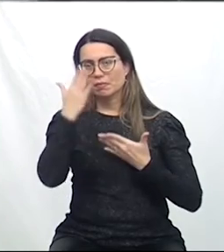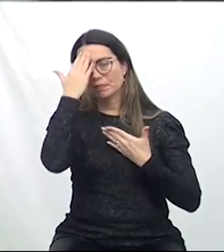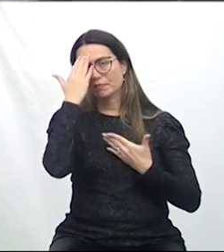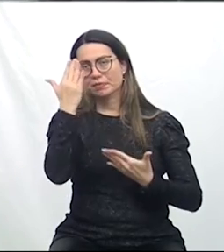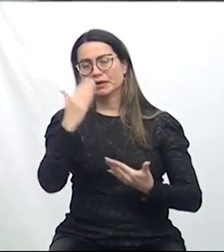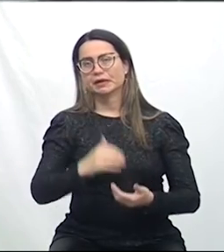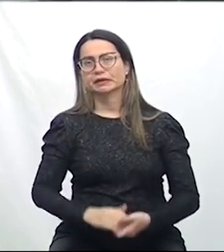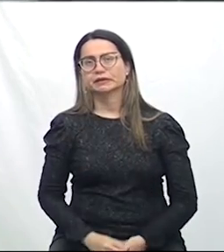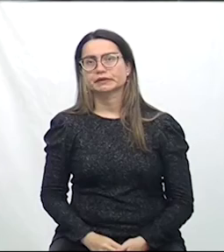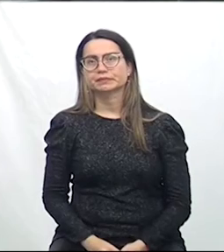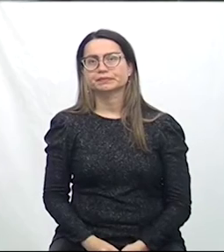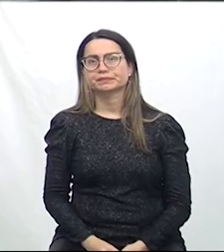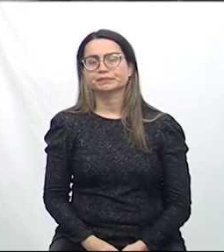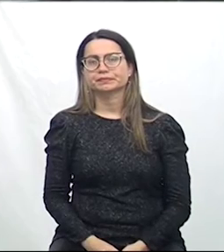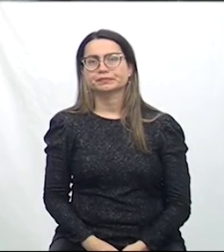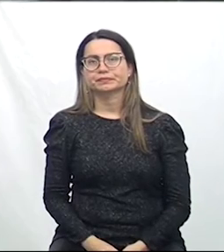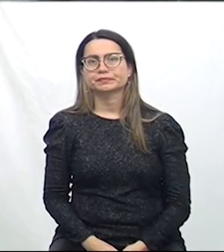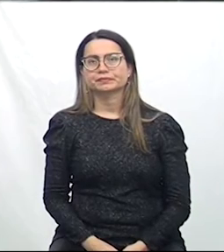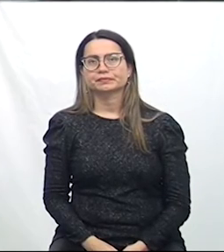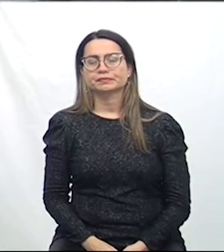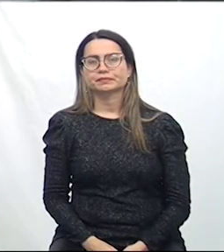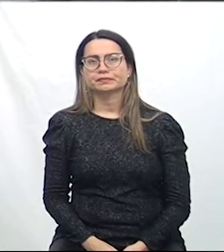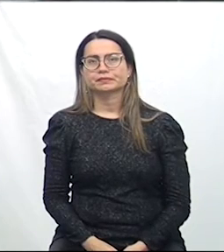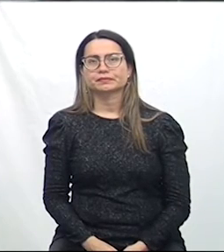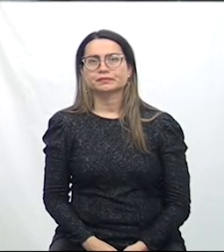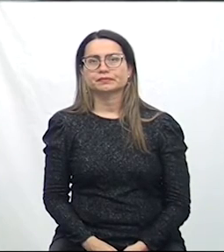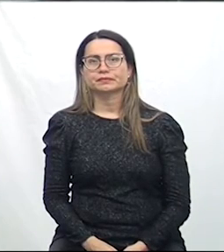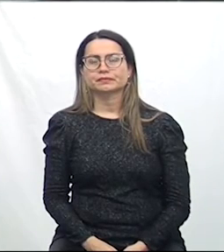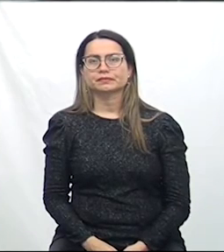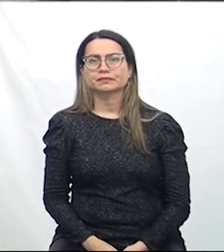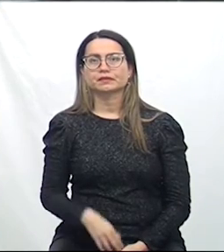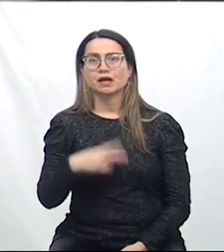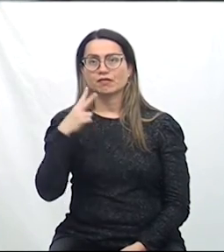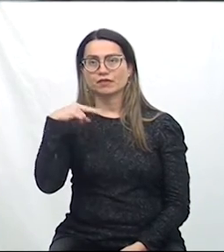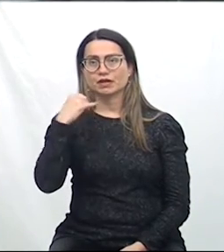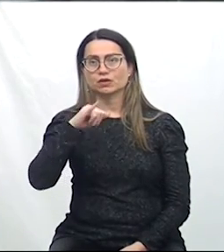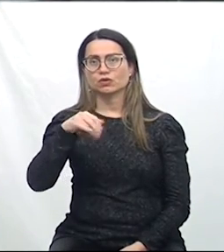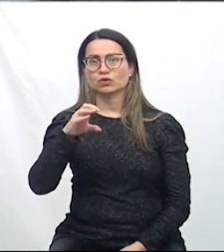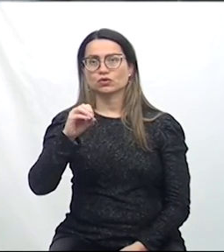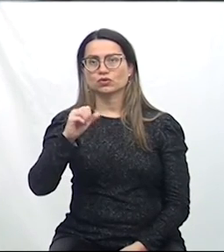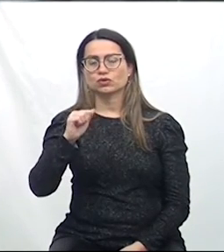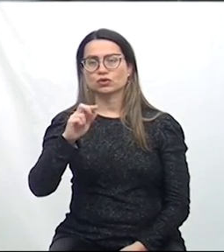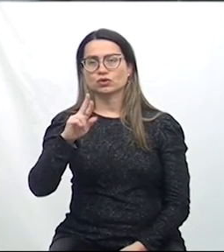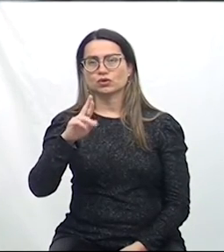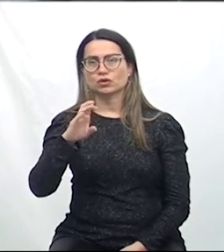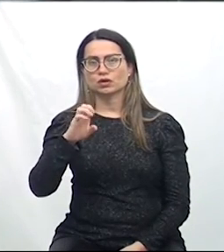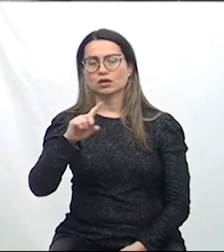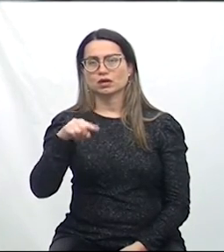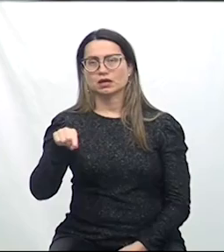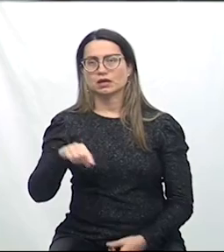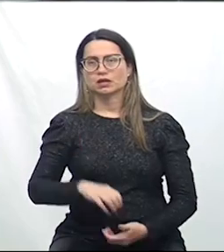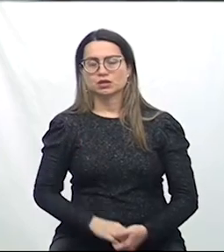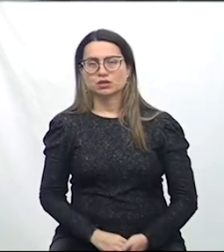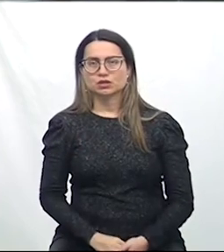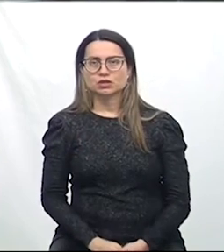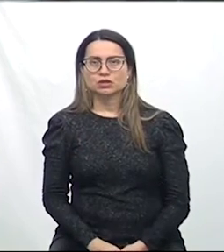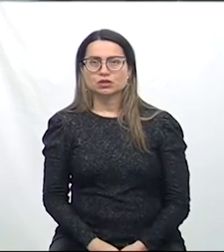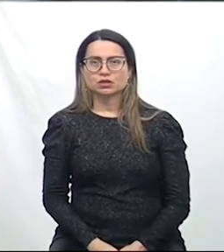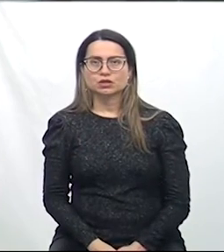O requerimento continua em discussão. Com a palavra, vereador Juarez de Jesus.